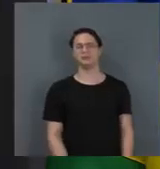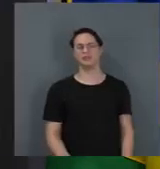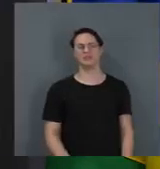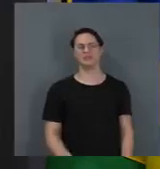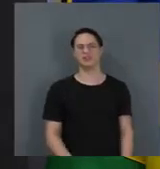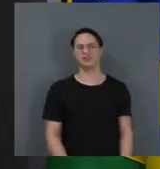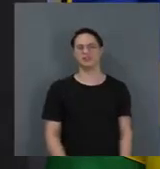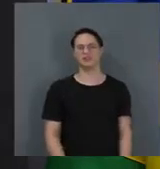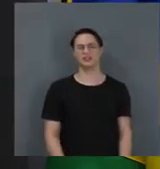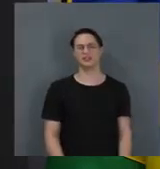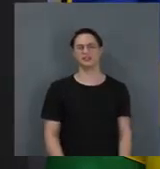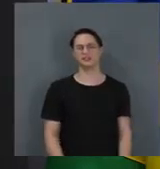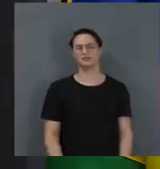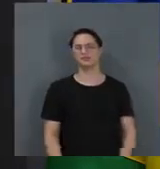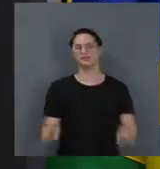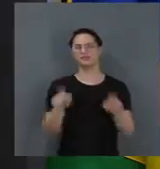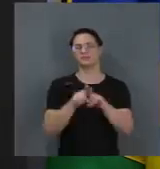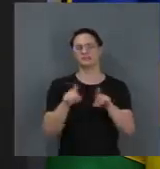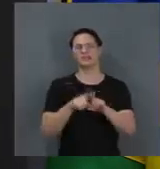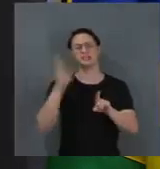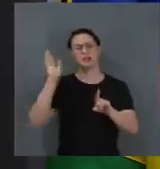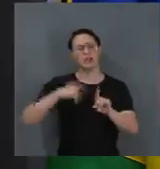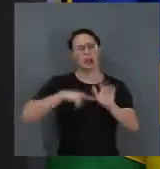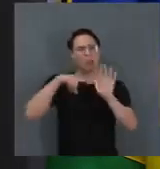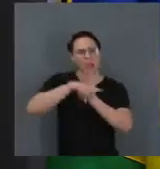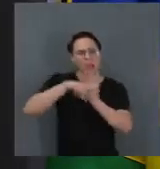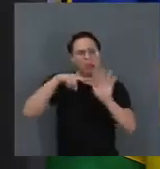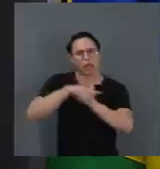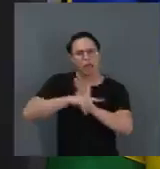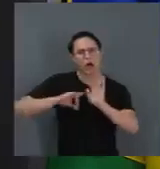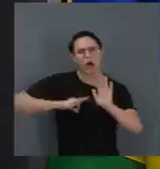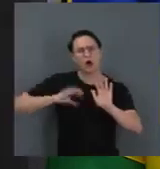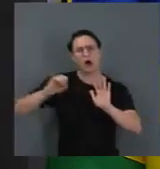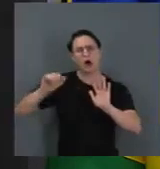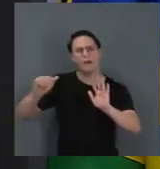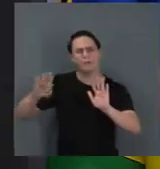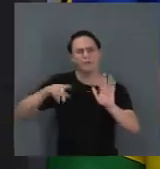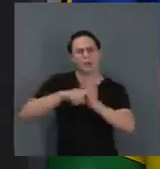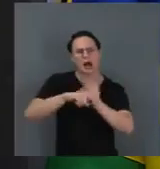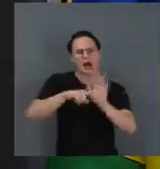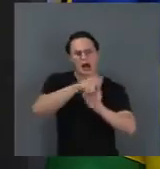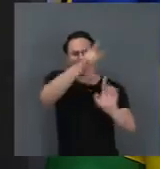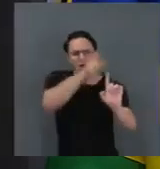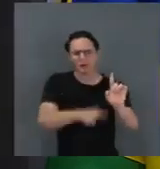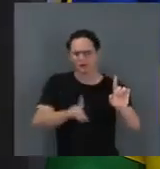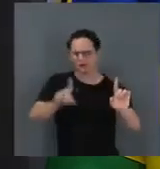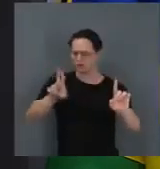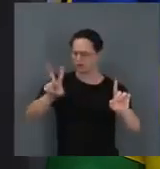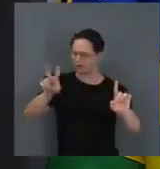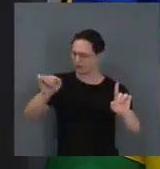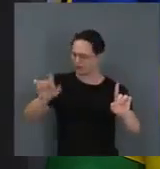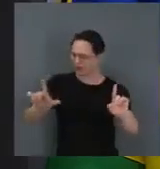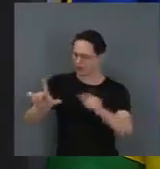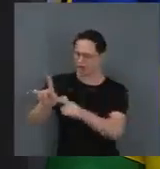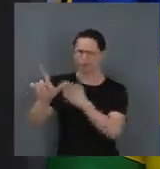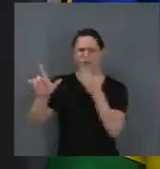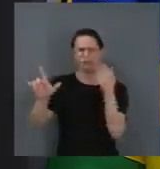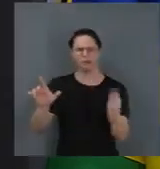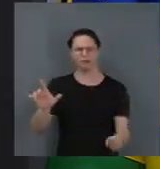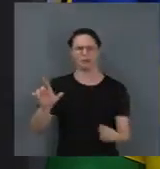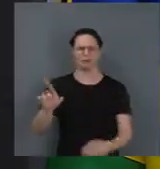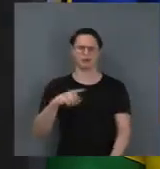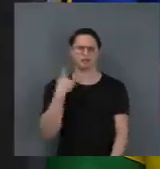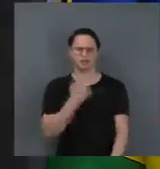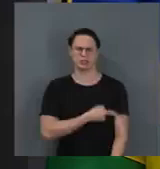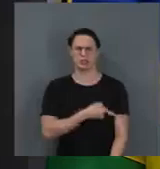até deputados sendo interpelados judicialmente pela OAB, que deveria defender a Constituição. Nós vamos